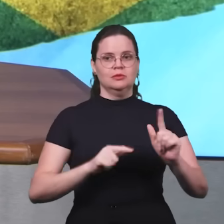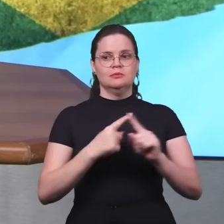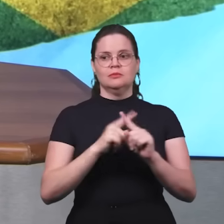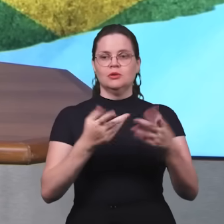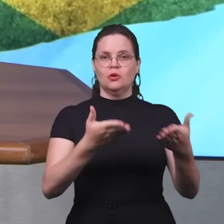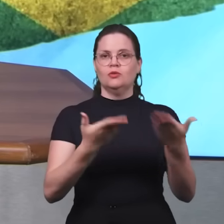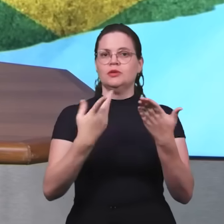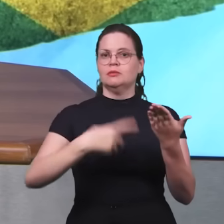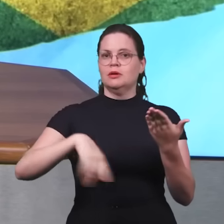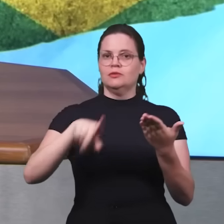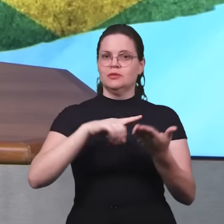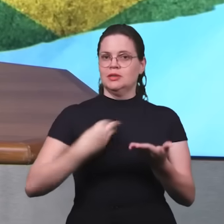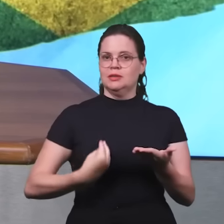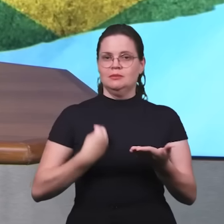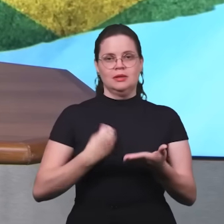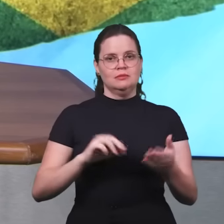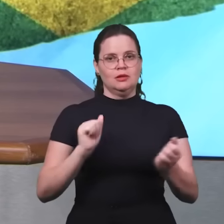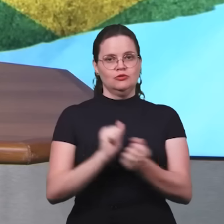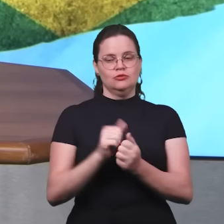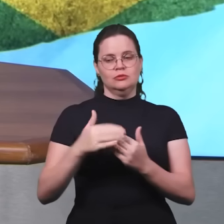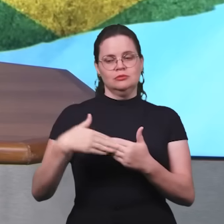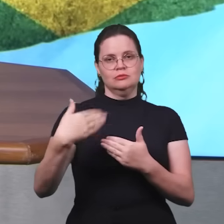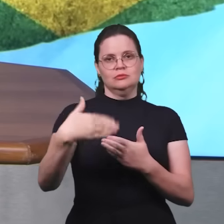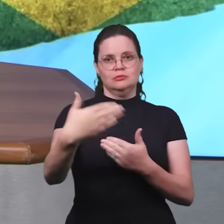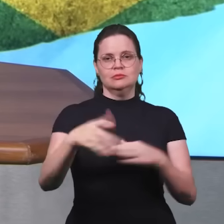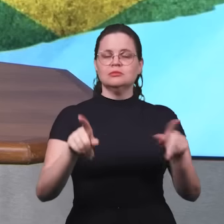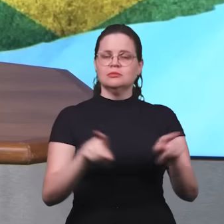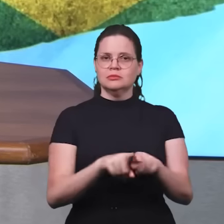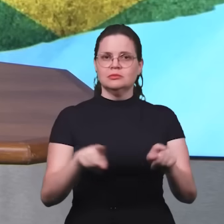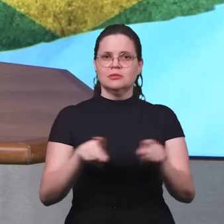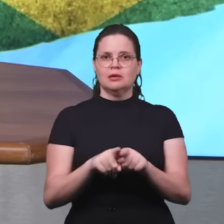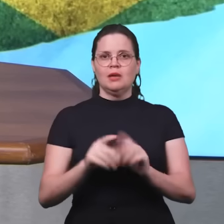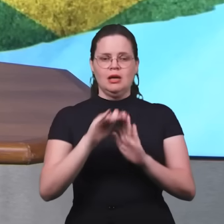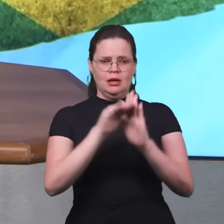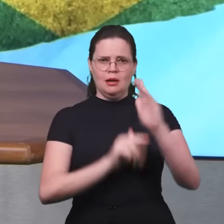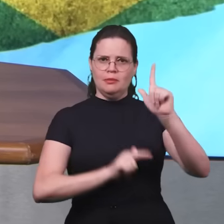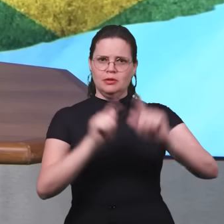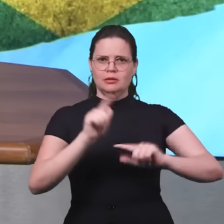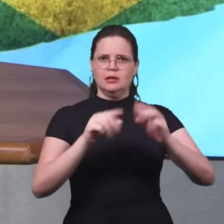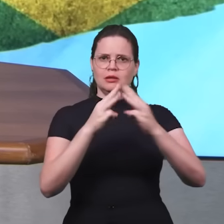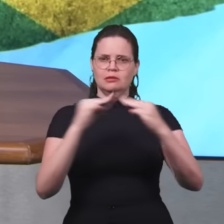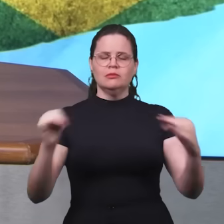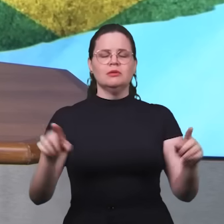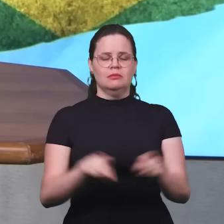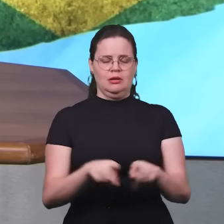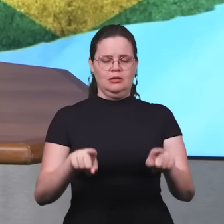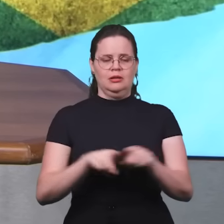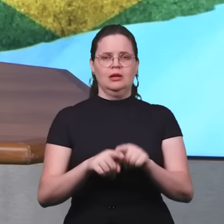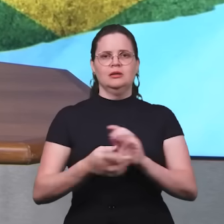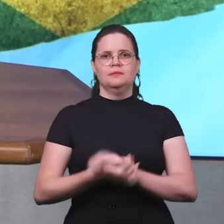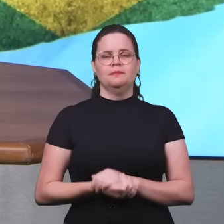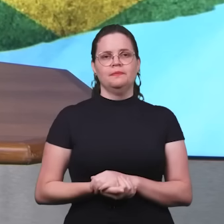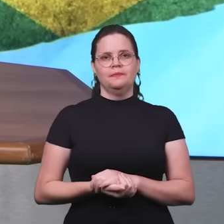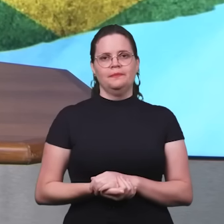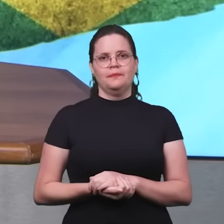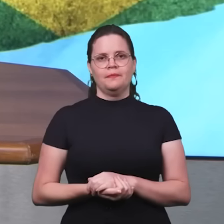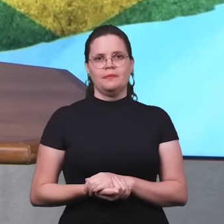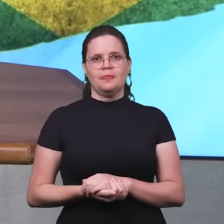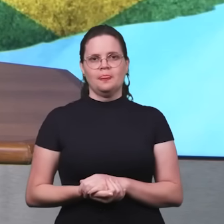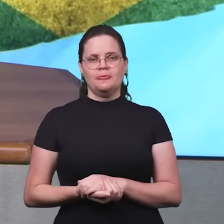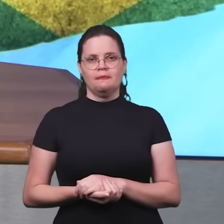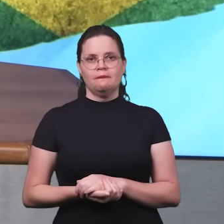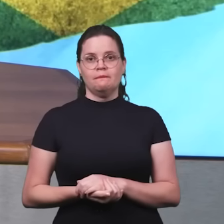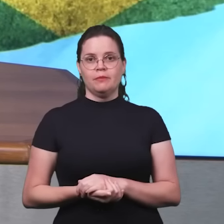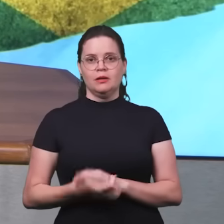mas convidando a você para participar dos próximos programas nossos e também os demais programas que são transmitidos pela TV